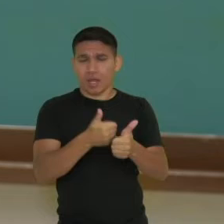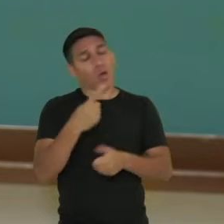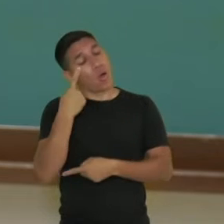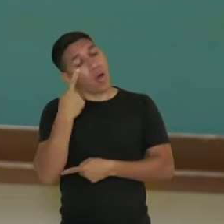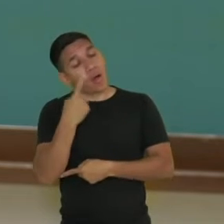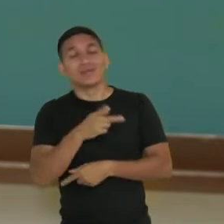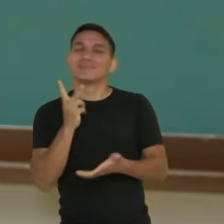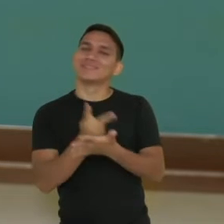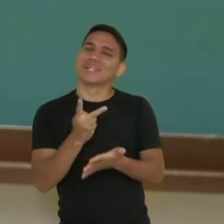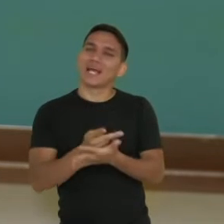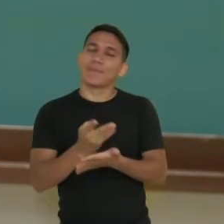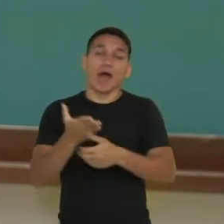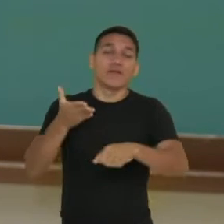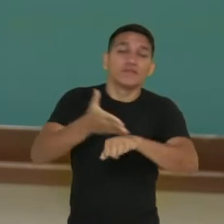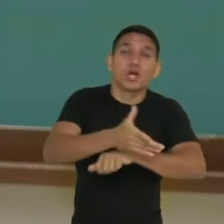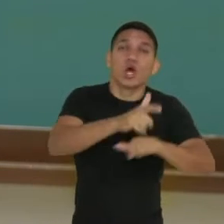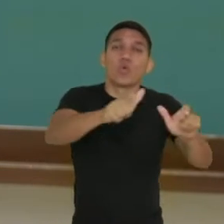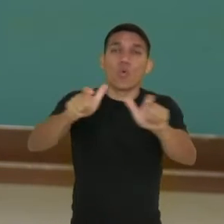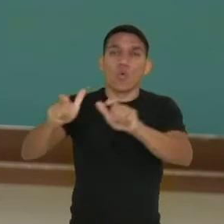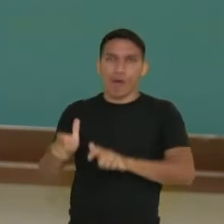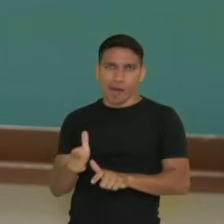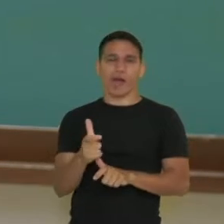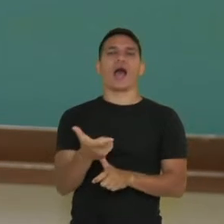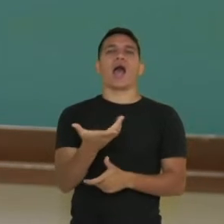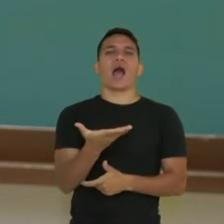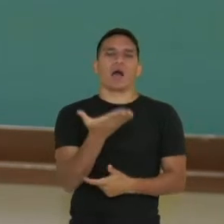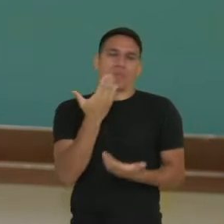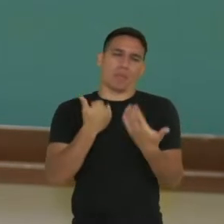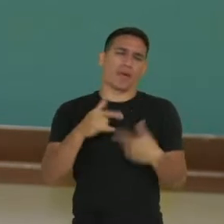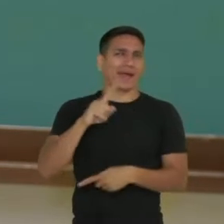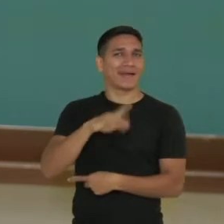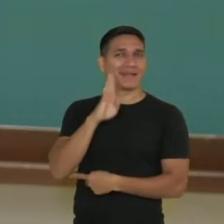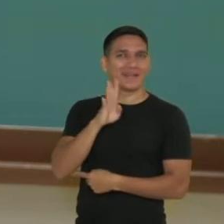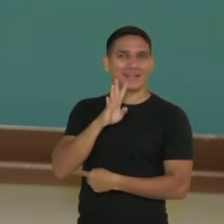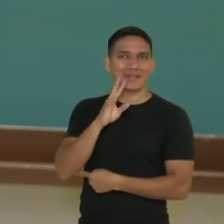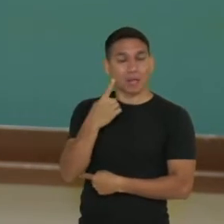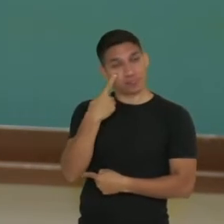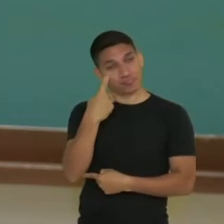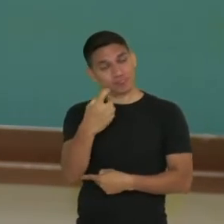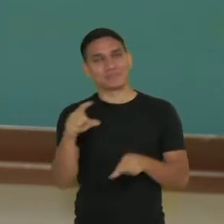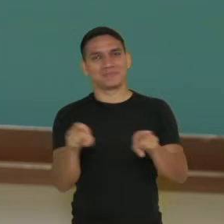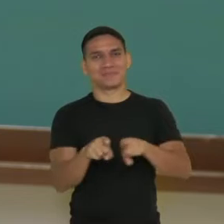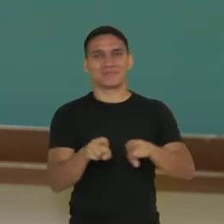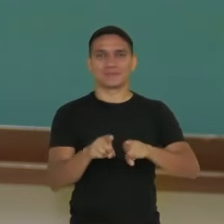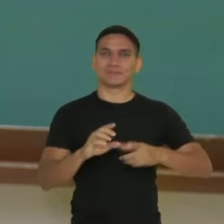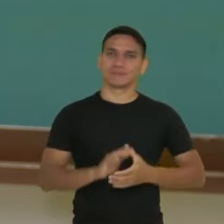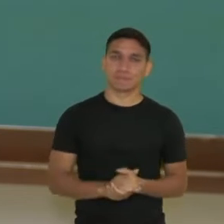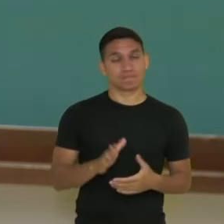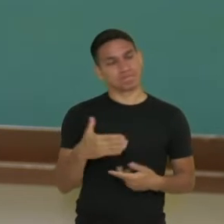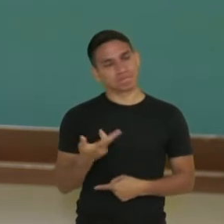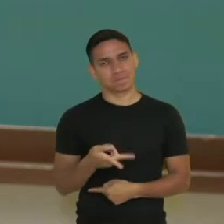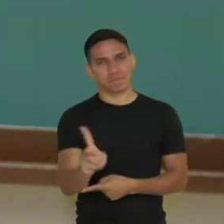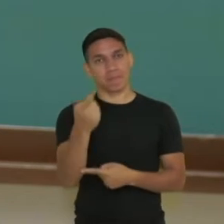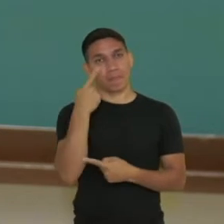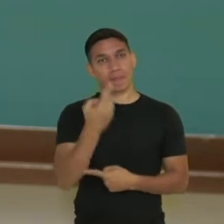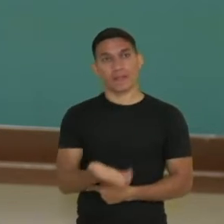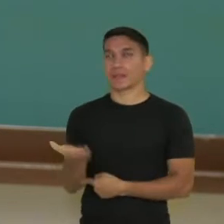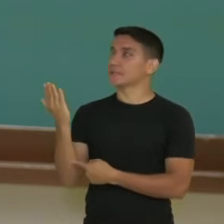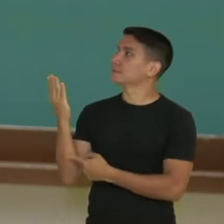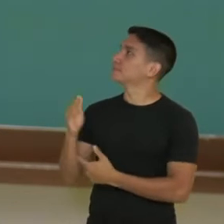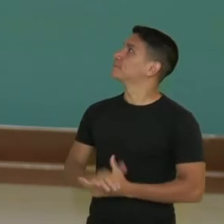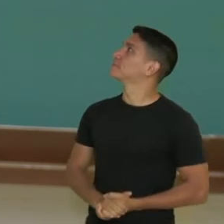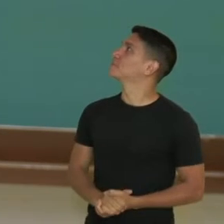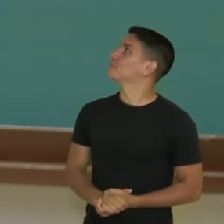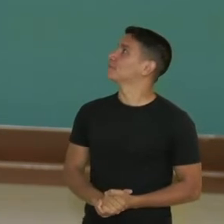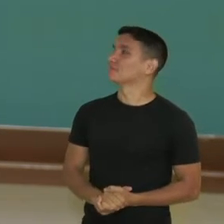que visitam determinada localidade, né? Isso é muito legal e bem interessante também. Vamos lá, então, acompanhando aqui